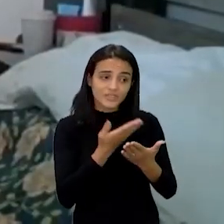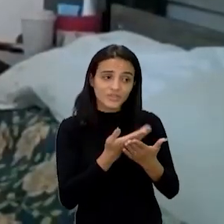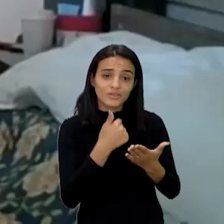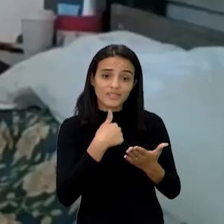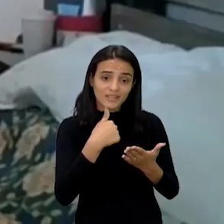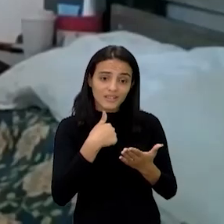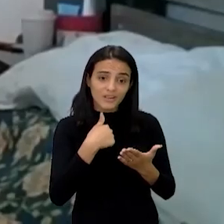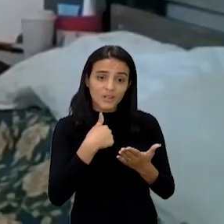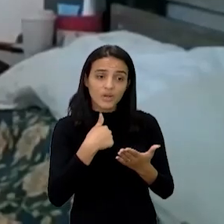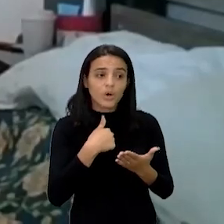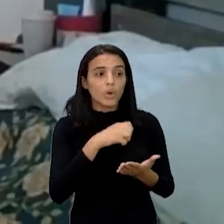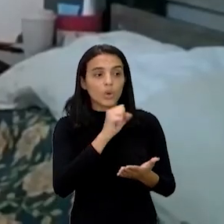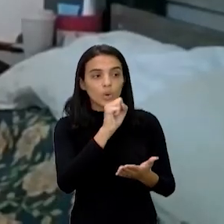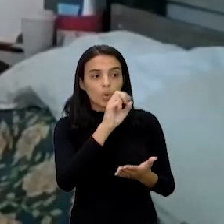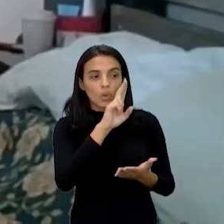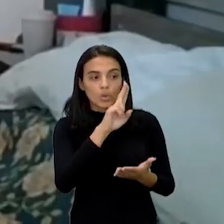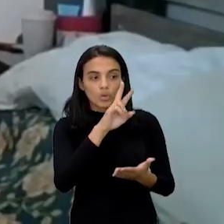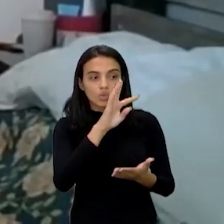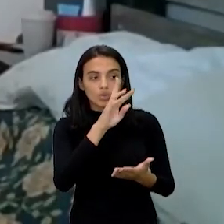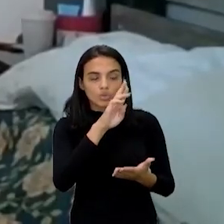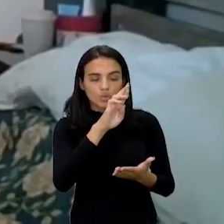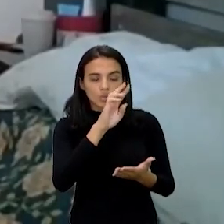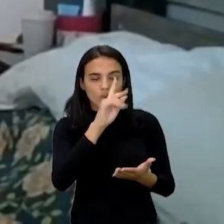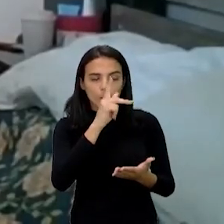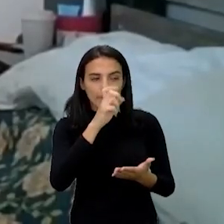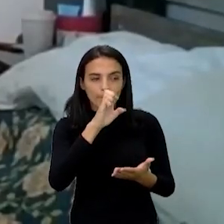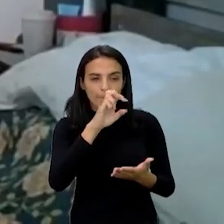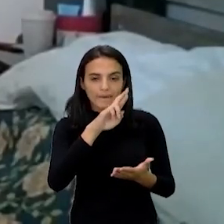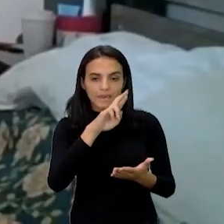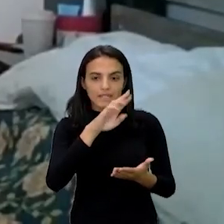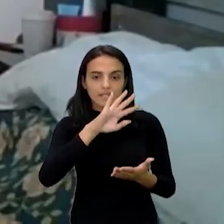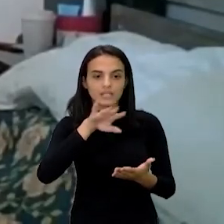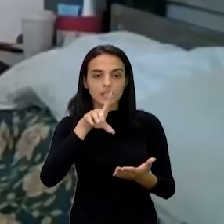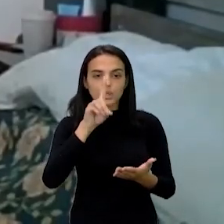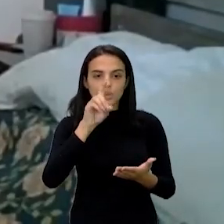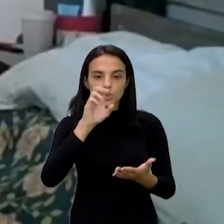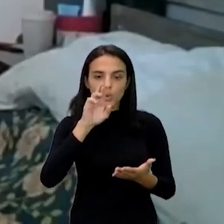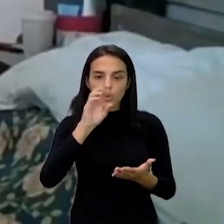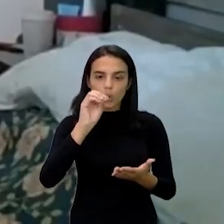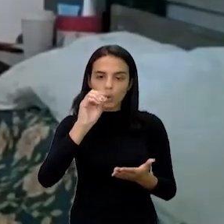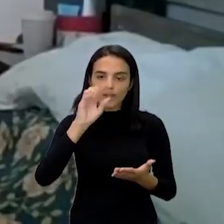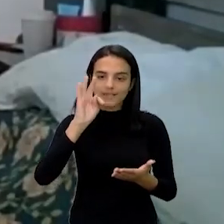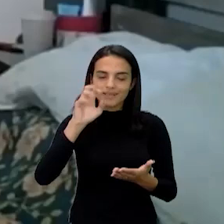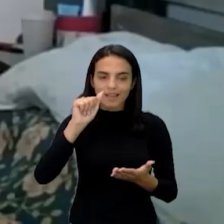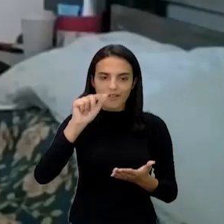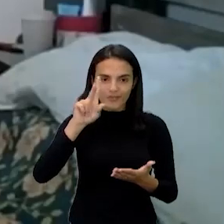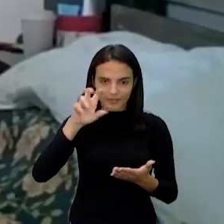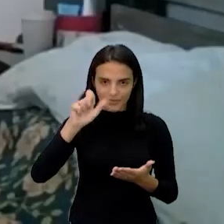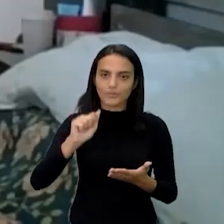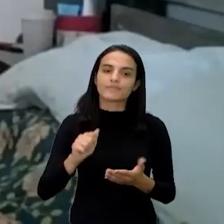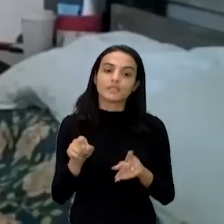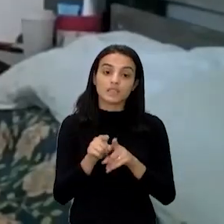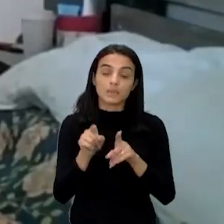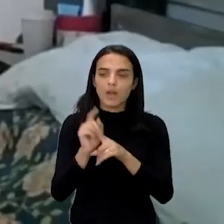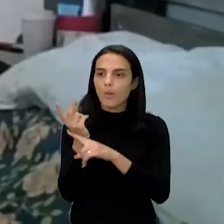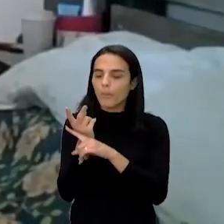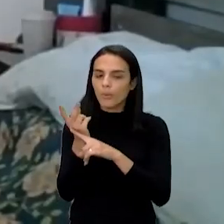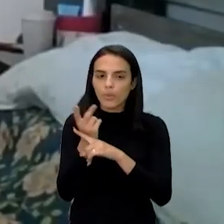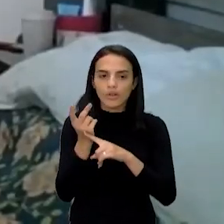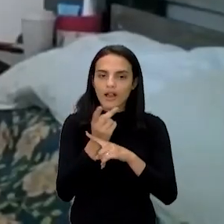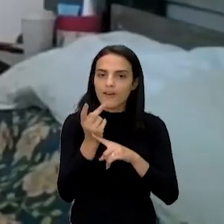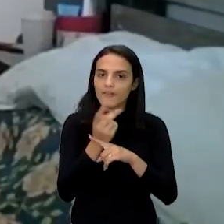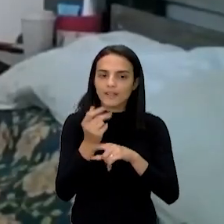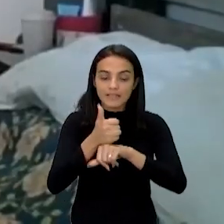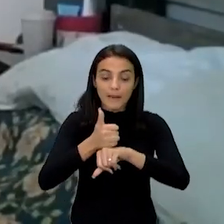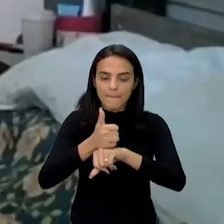que eu sou superdotado. Na verdade, eu tentava muito encobrir, né, essa parte da inteligência e tal,